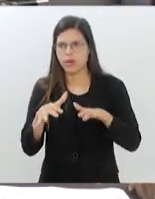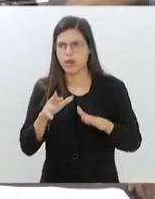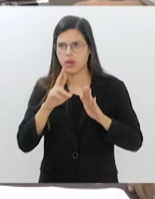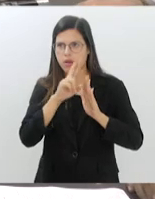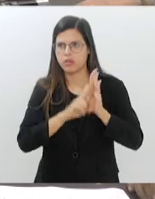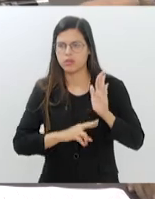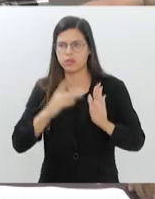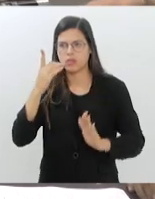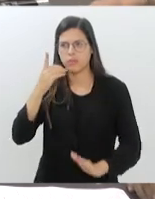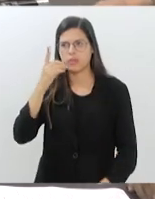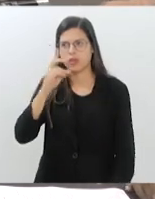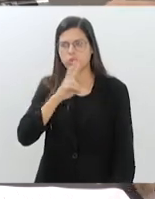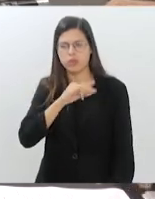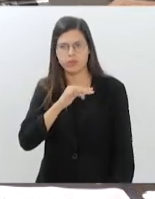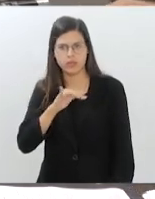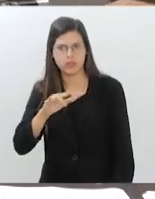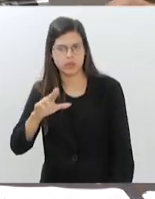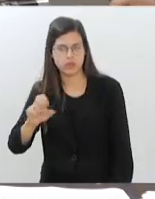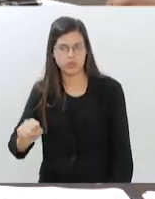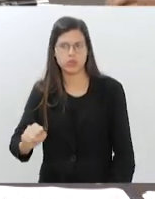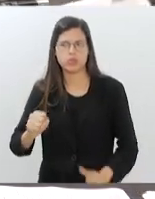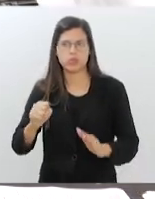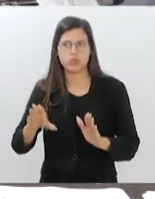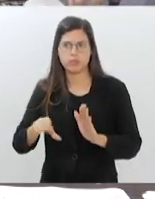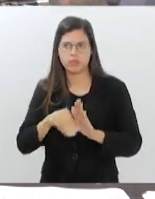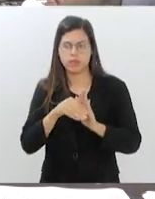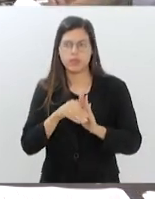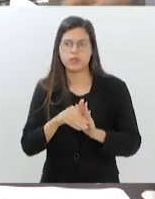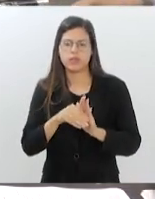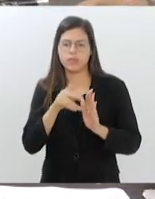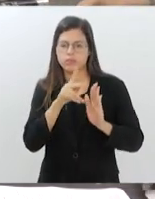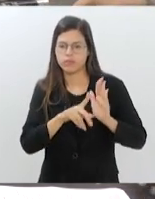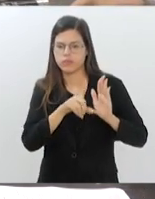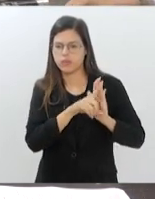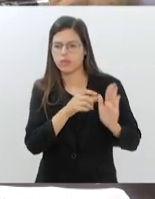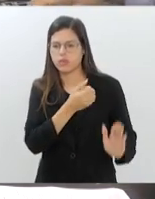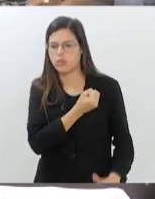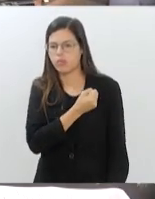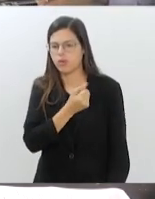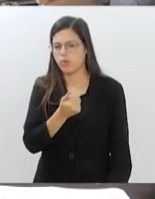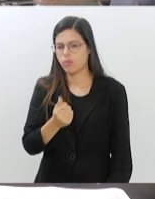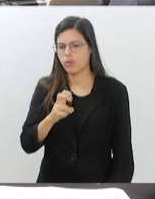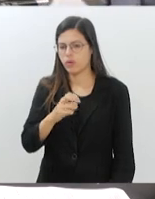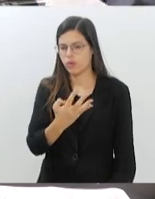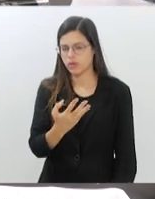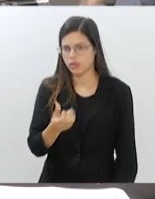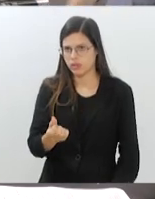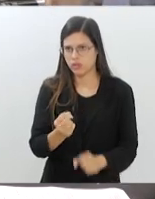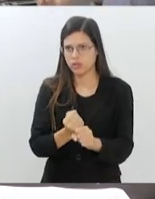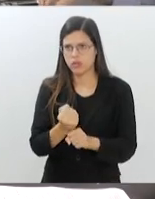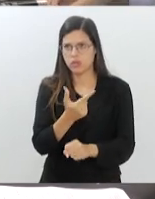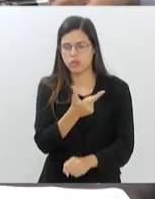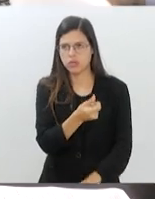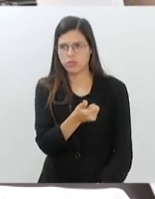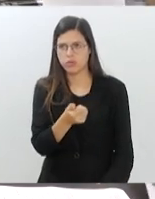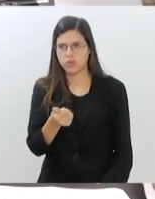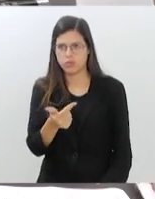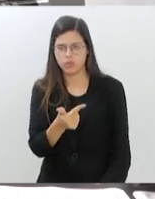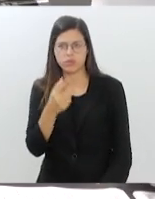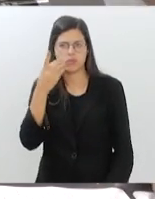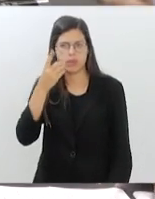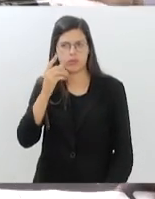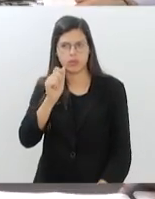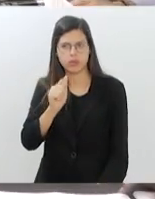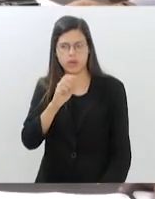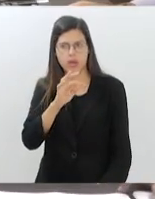deputado Vinícius cosolo emendas de plenário ao projeto de lei número 156 de 2012 de autoria do deputado Nunes que